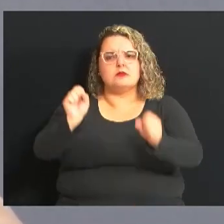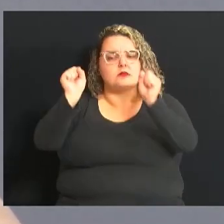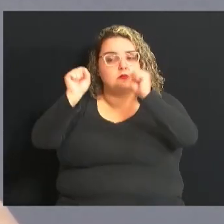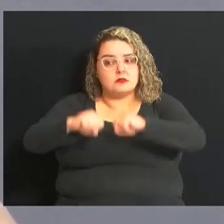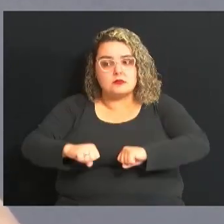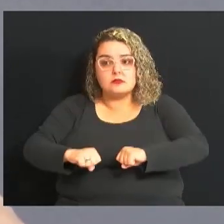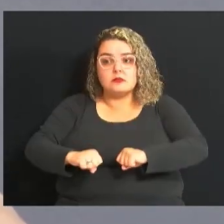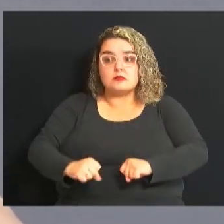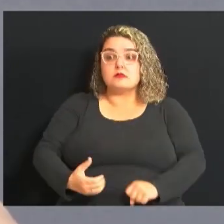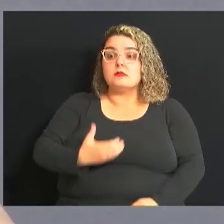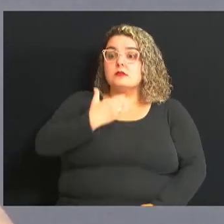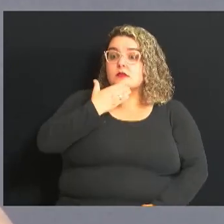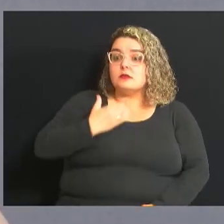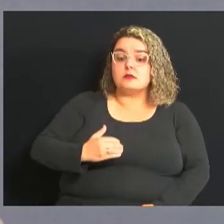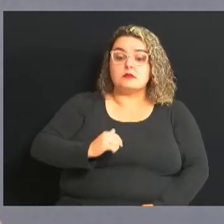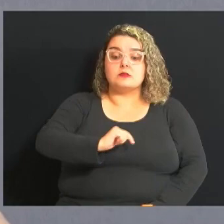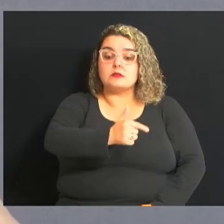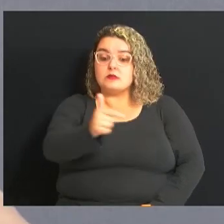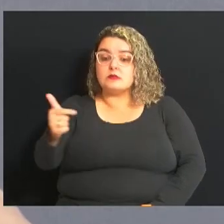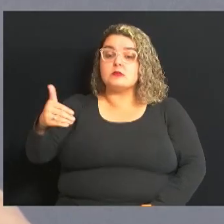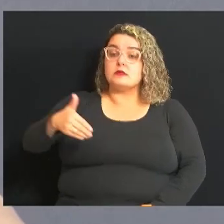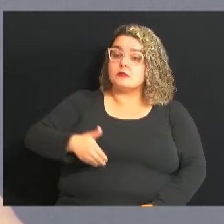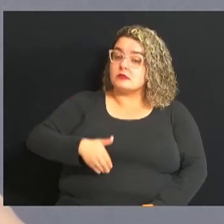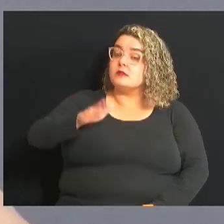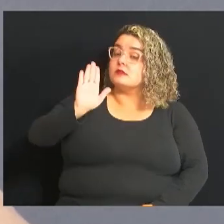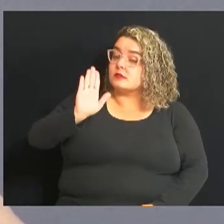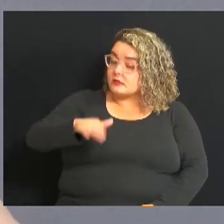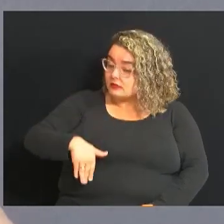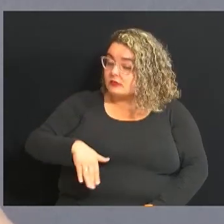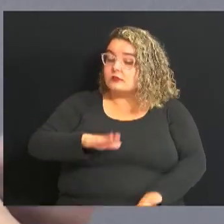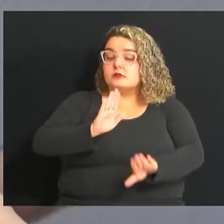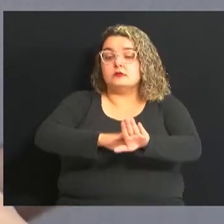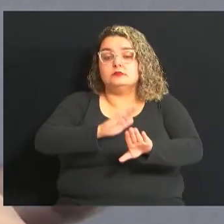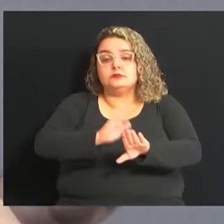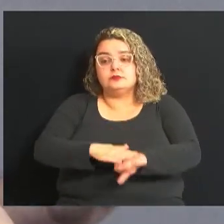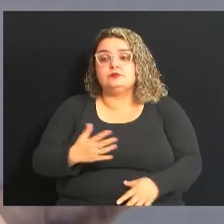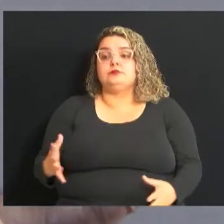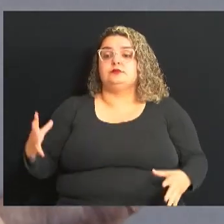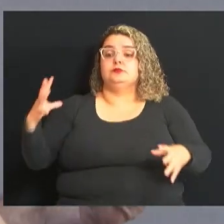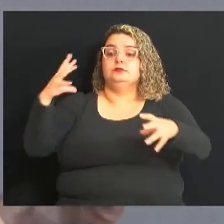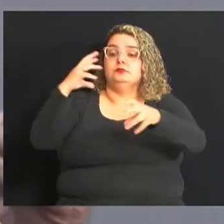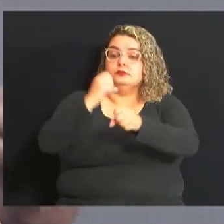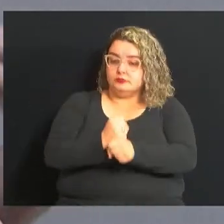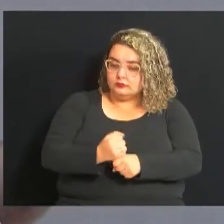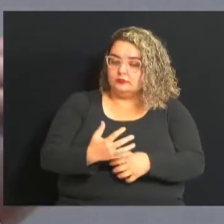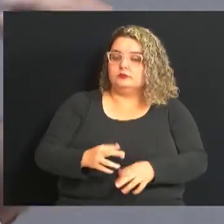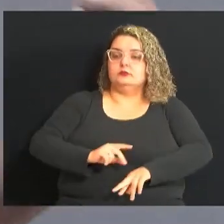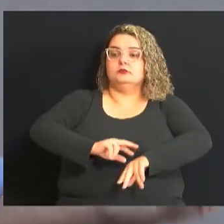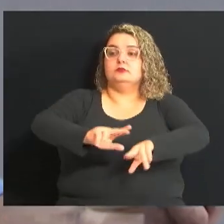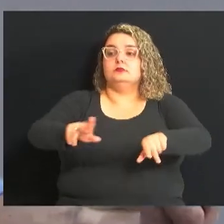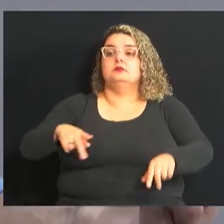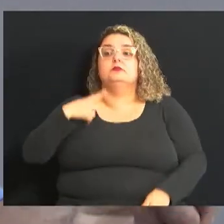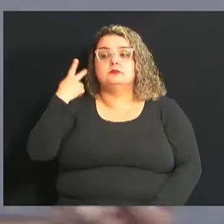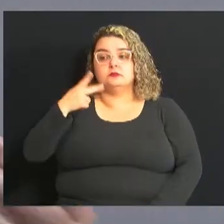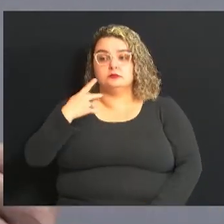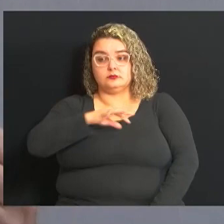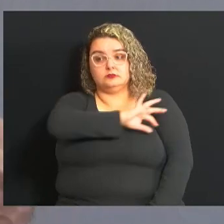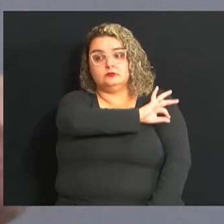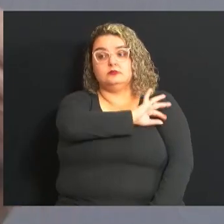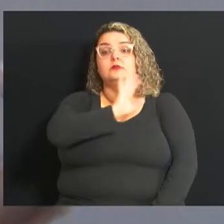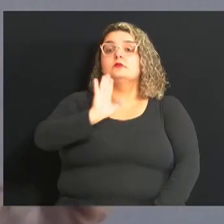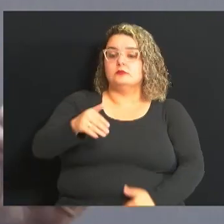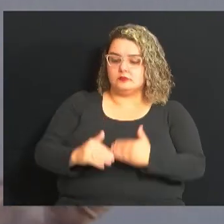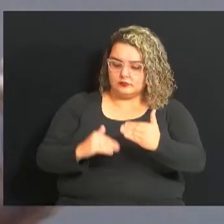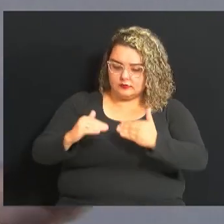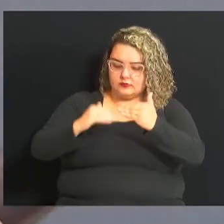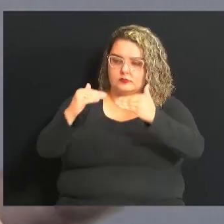Sem Fome é mais uma ação que se soma ao conjunto de políticas que a Prefeitura já desenvolve